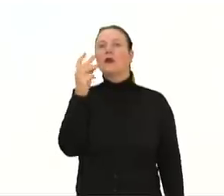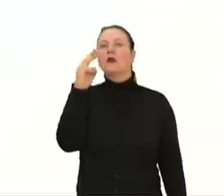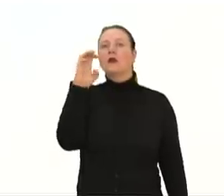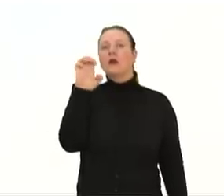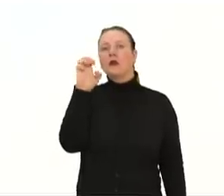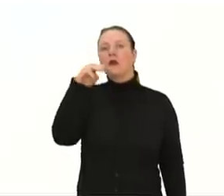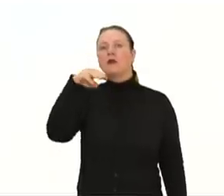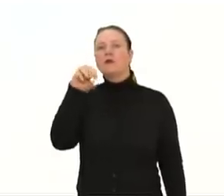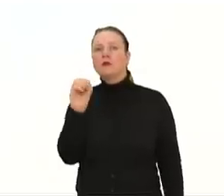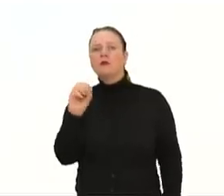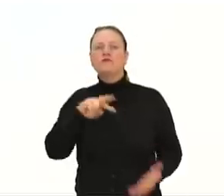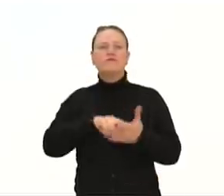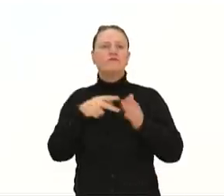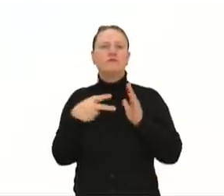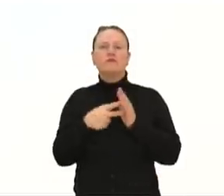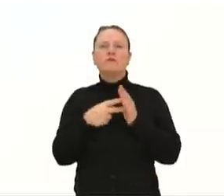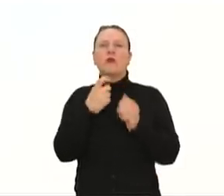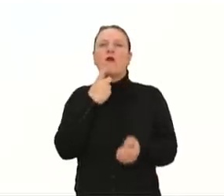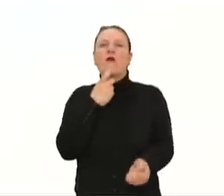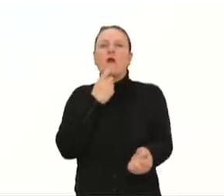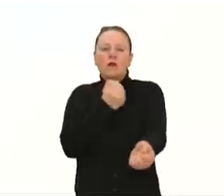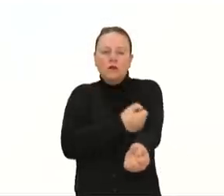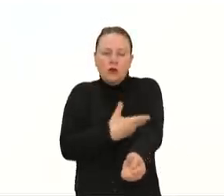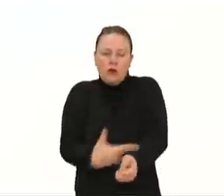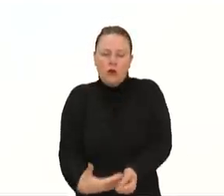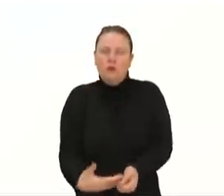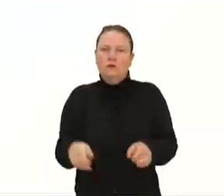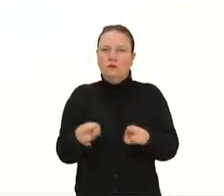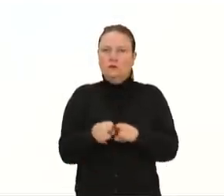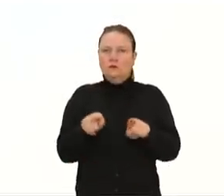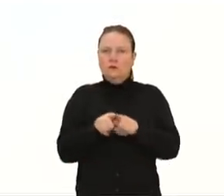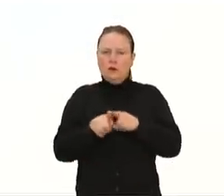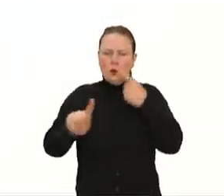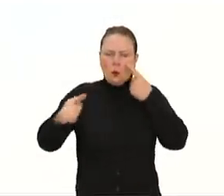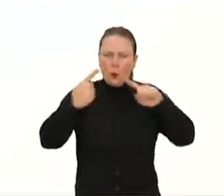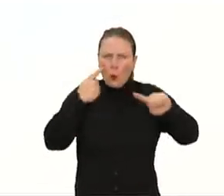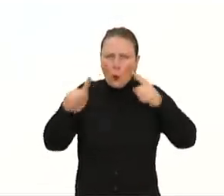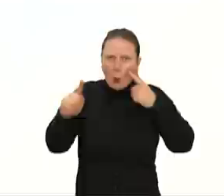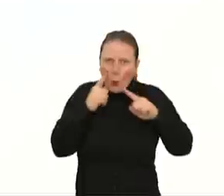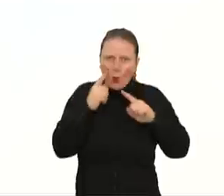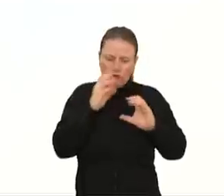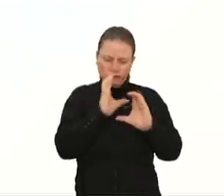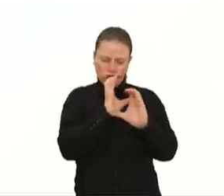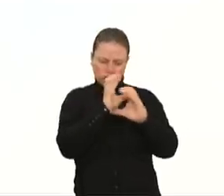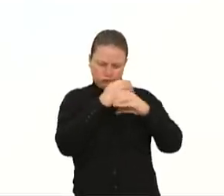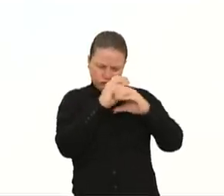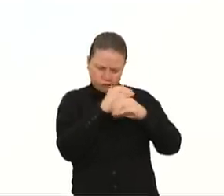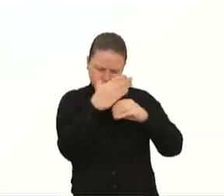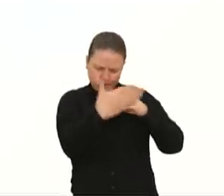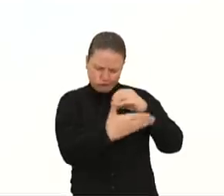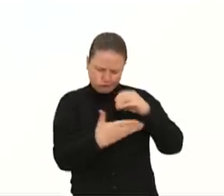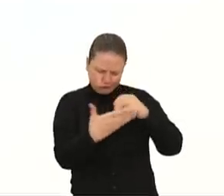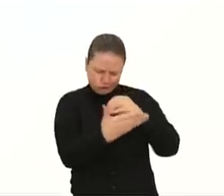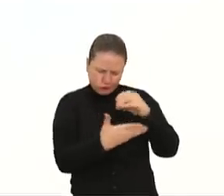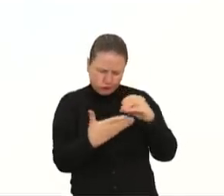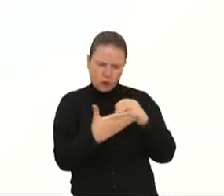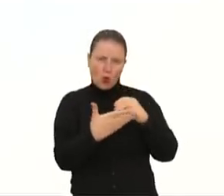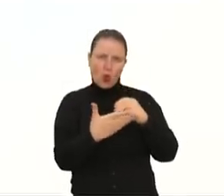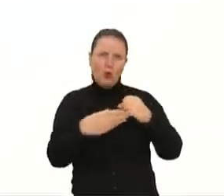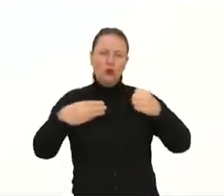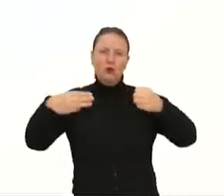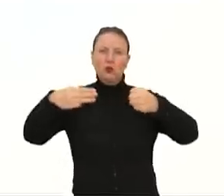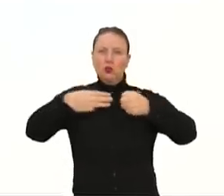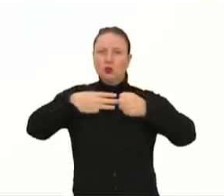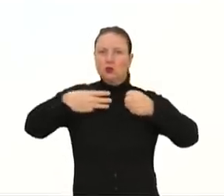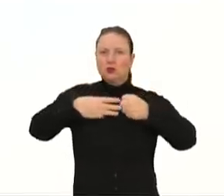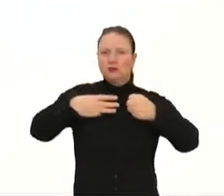tá? Então, o hemograma é uma análise do sangue, ou seja, um exame que vai avaliar as células do sangue da